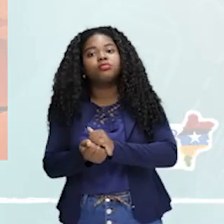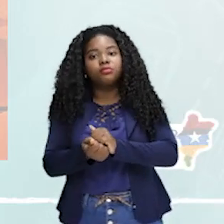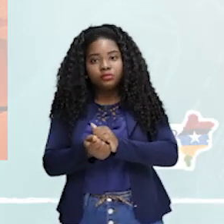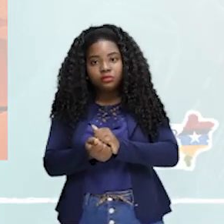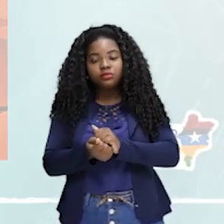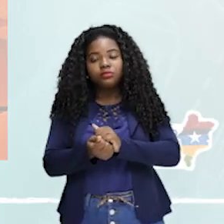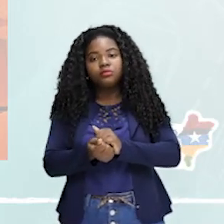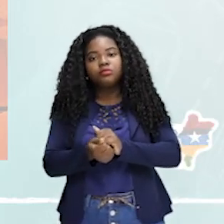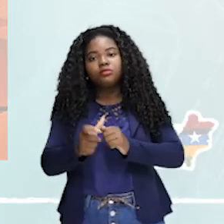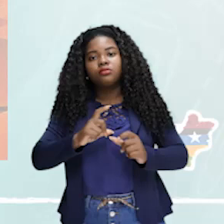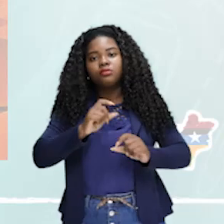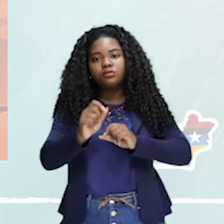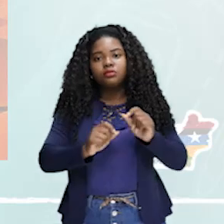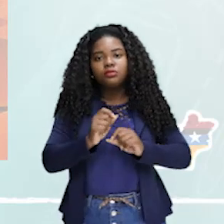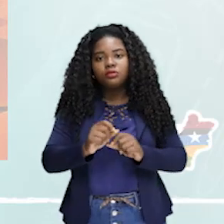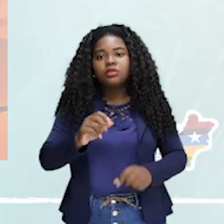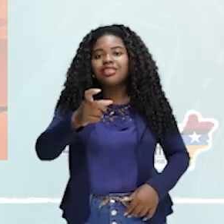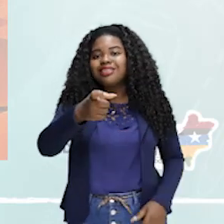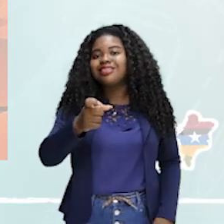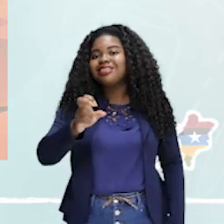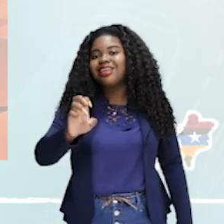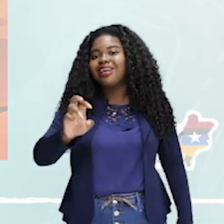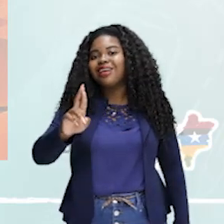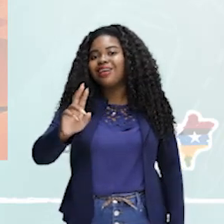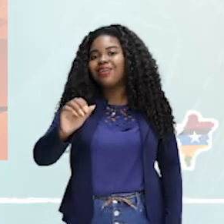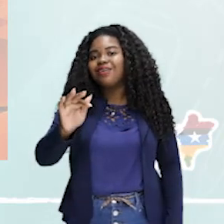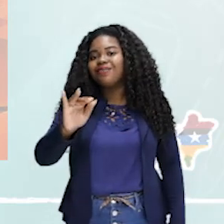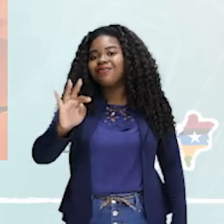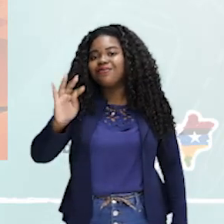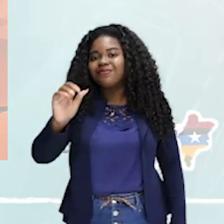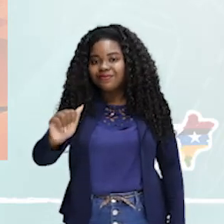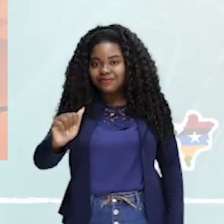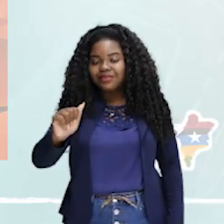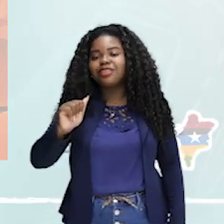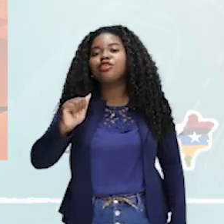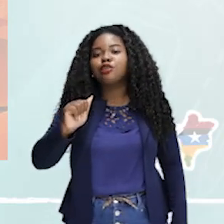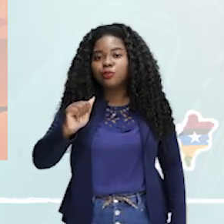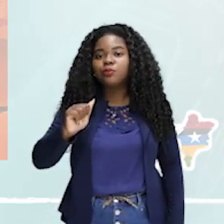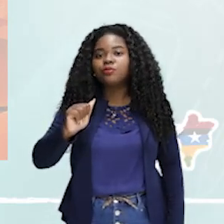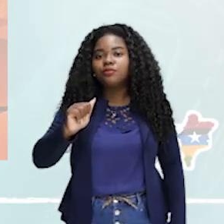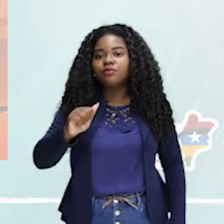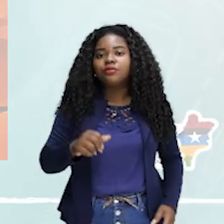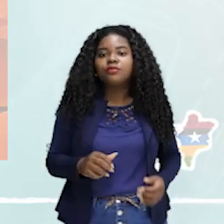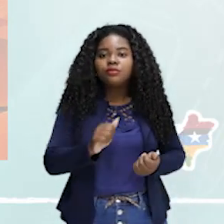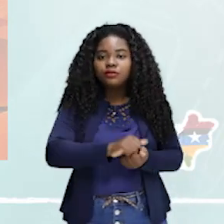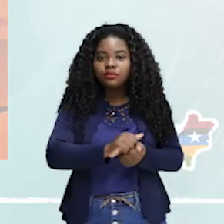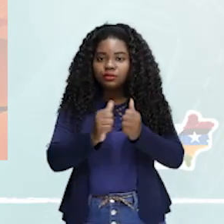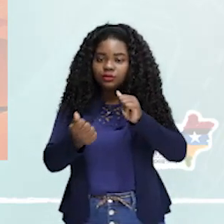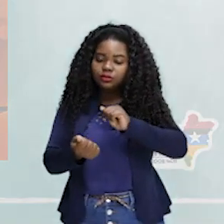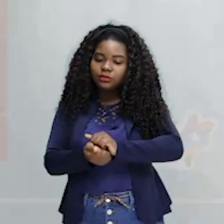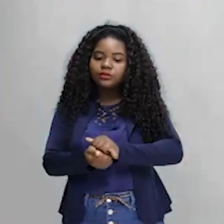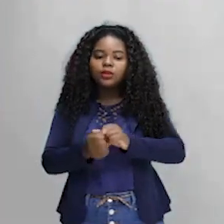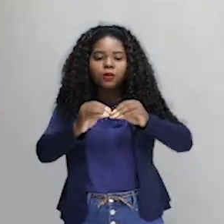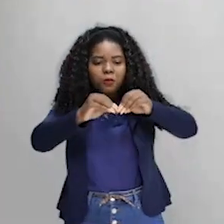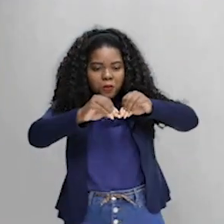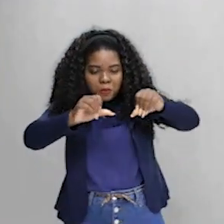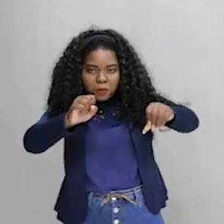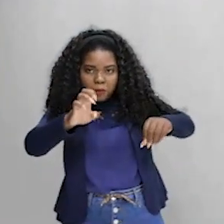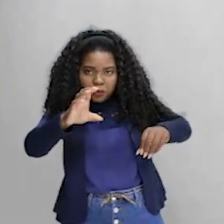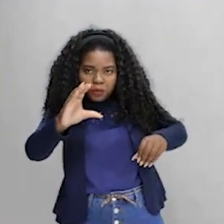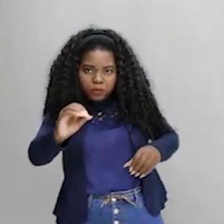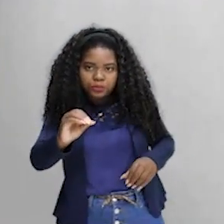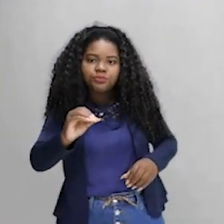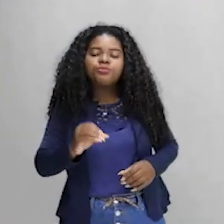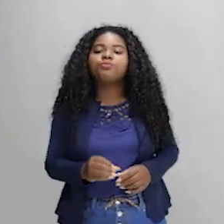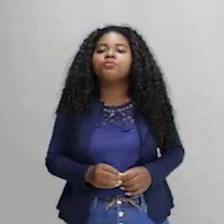galera, a chamada vegetação xerófila, tá? Que é justamente aquela vegetação adaptada a ambientes bem secos. E a biodiversidade